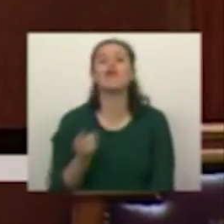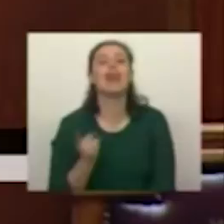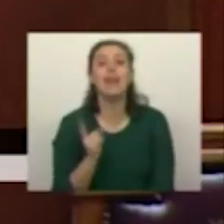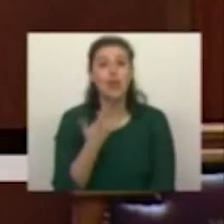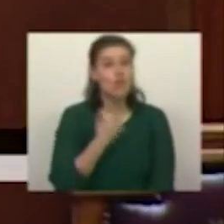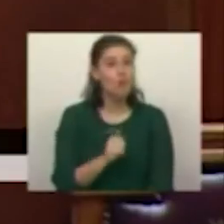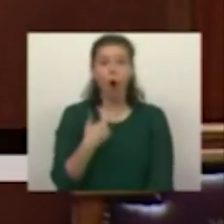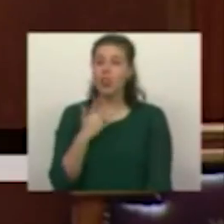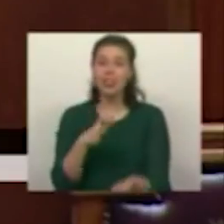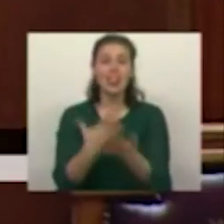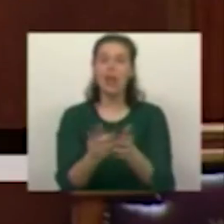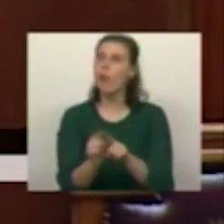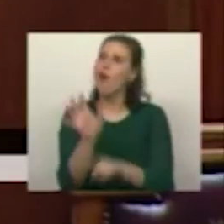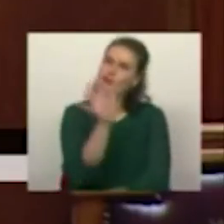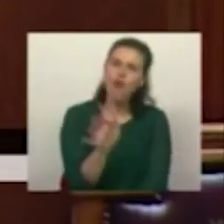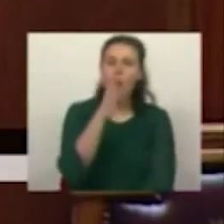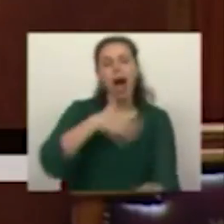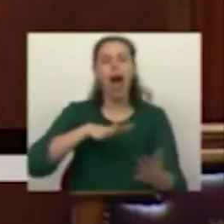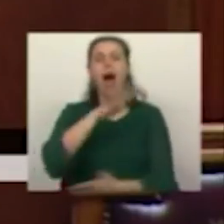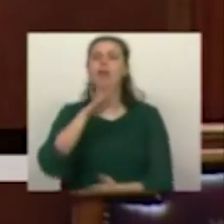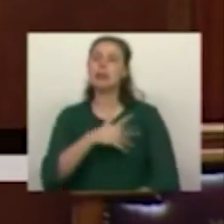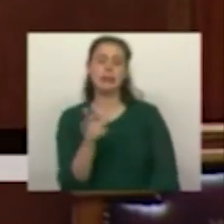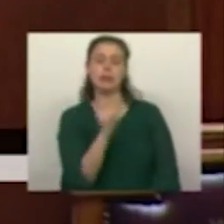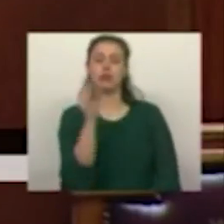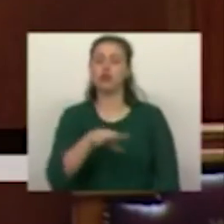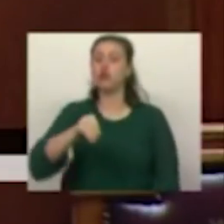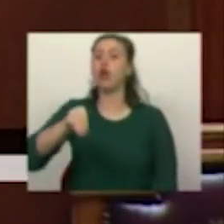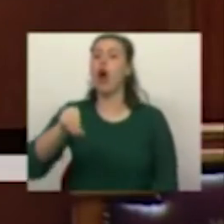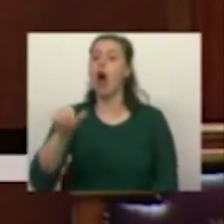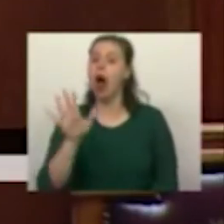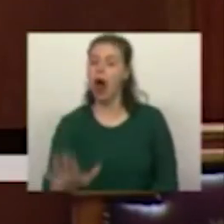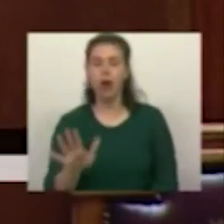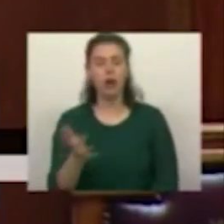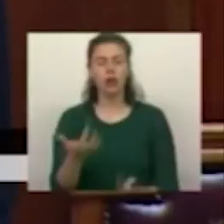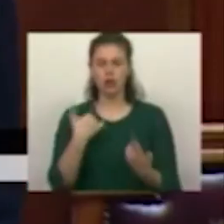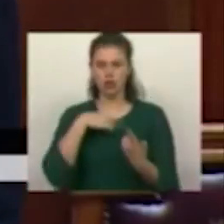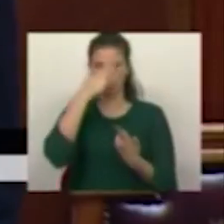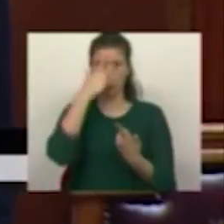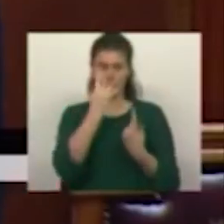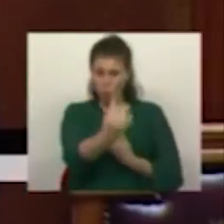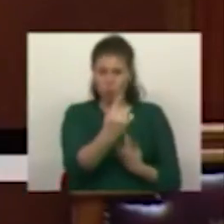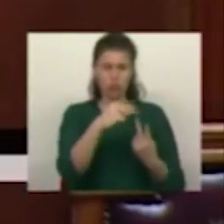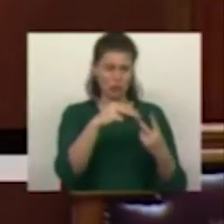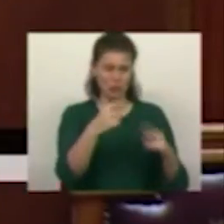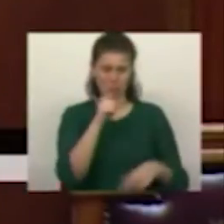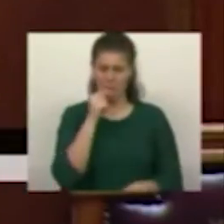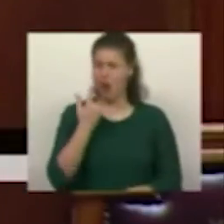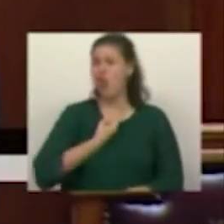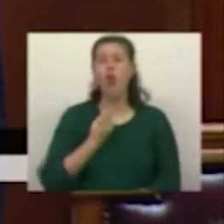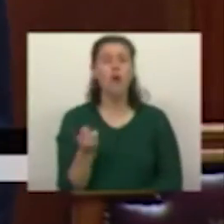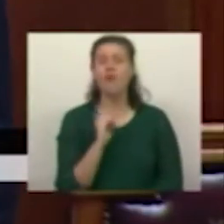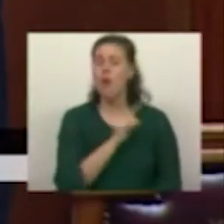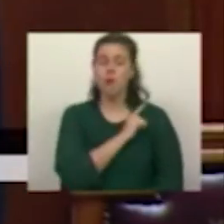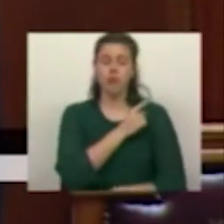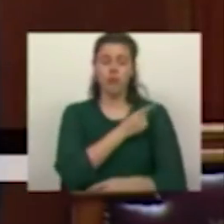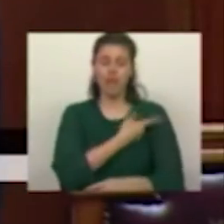não pode dispor de forma absoluta do território de um município, nós entendemos que um município também não deve ter o